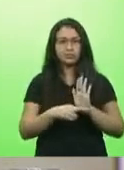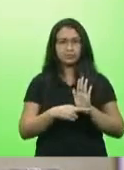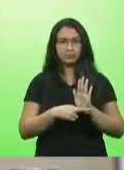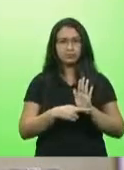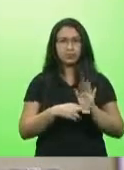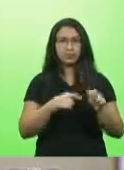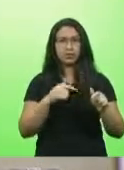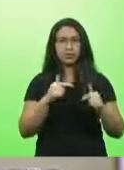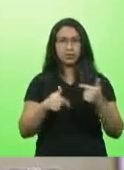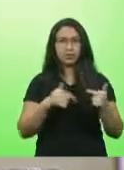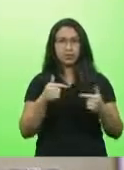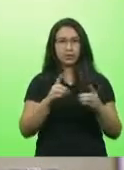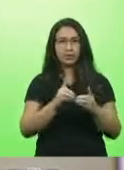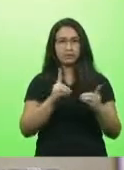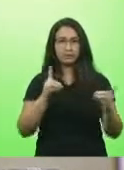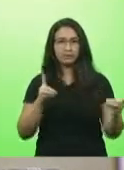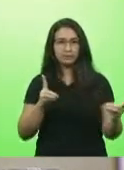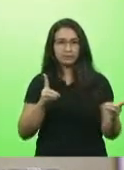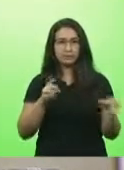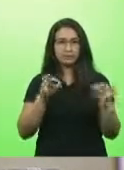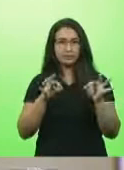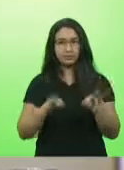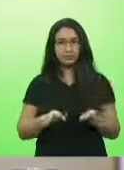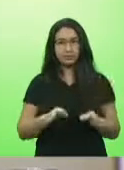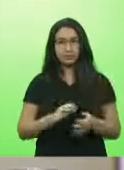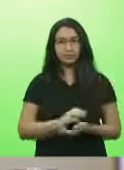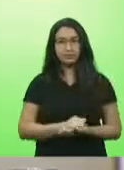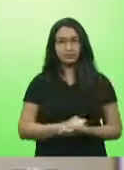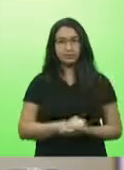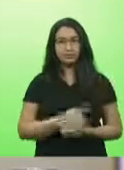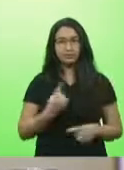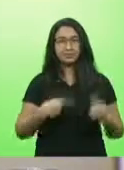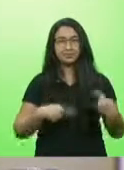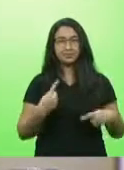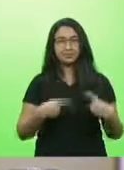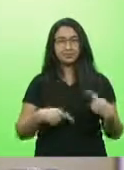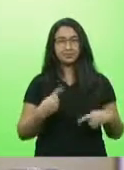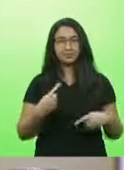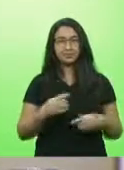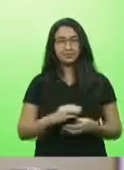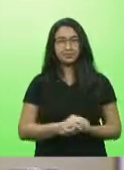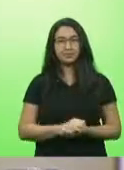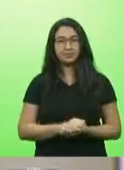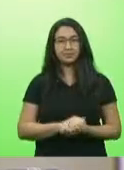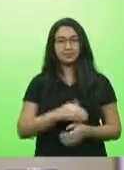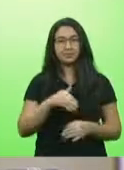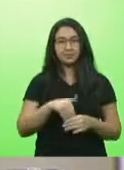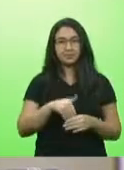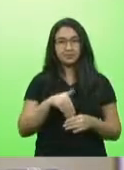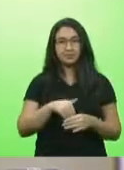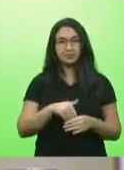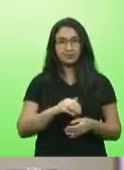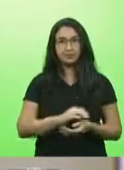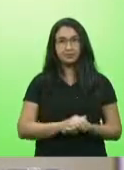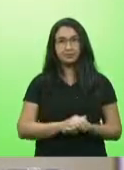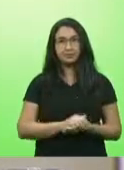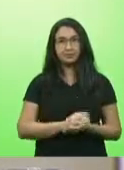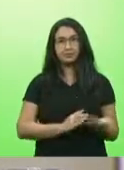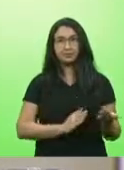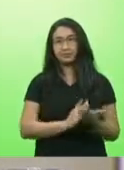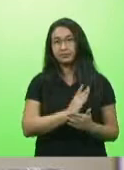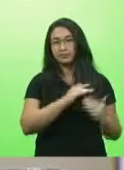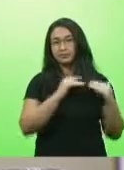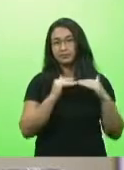definitiva em discussão não havendo quem queira discutir em votação deputados que aprovam permaneçam como se encontra aprovado por